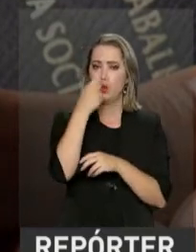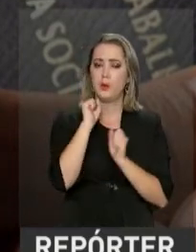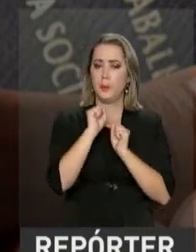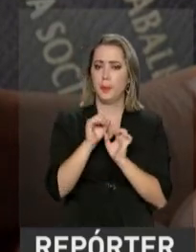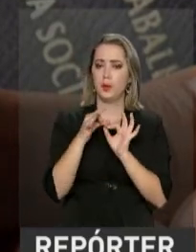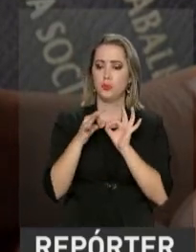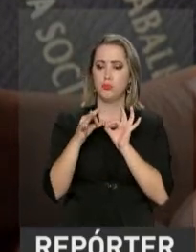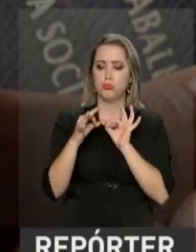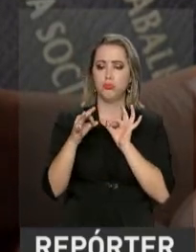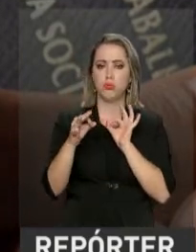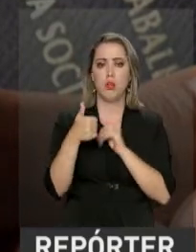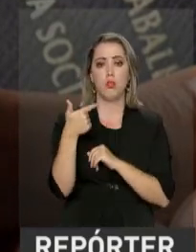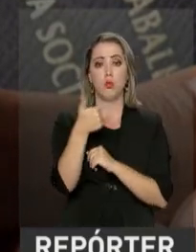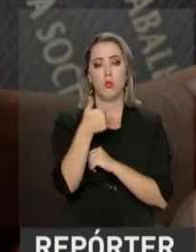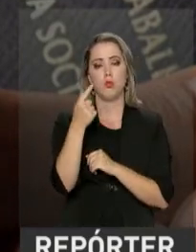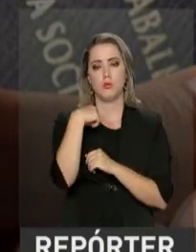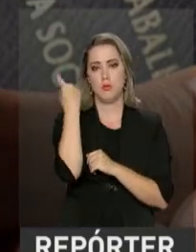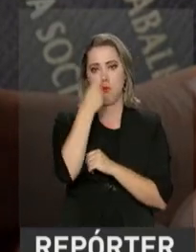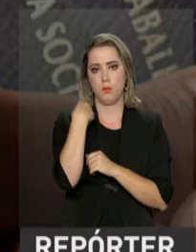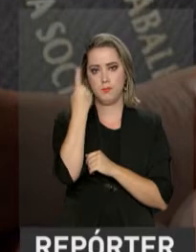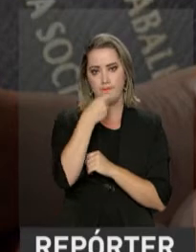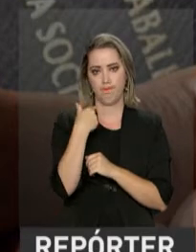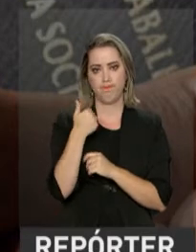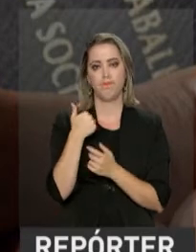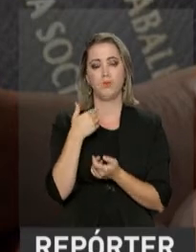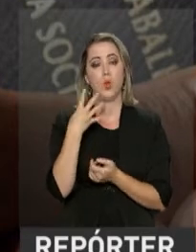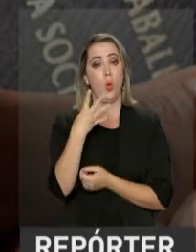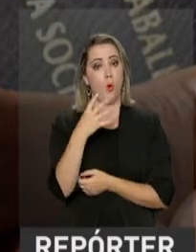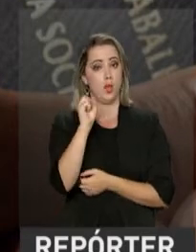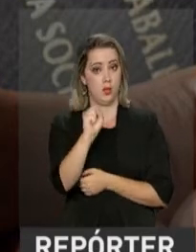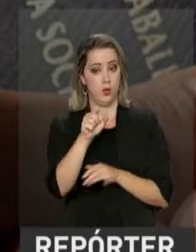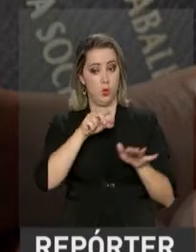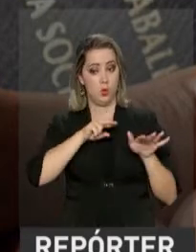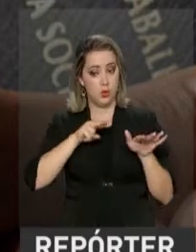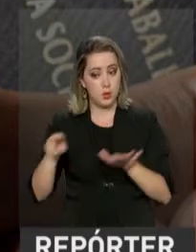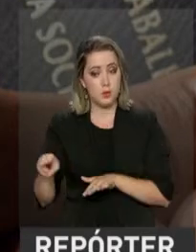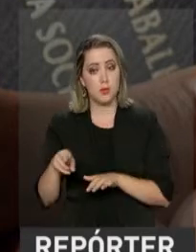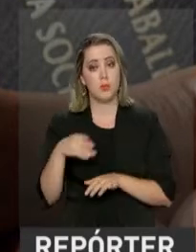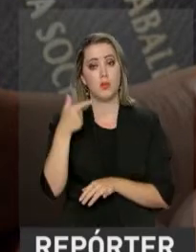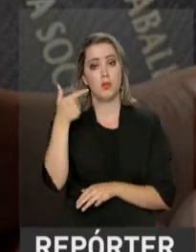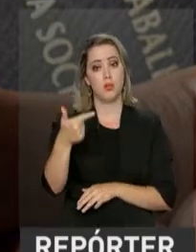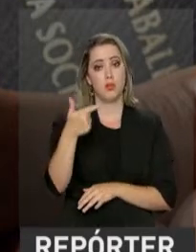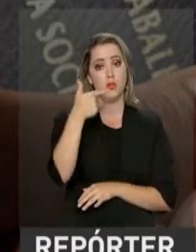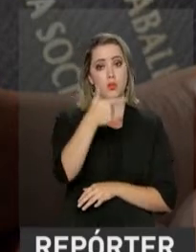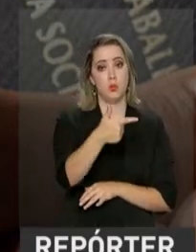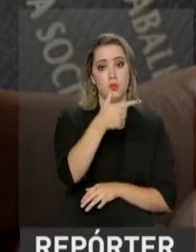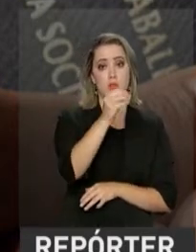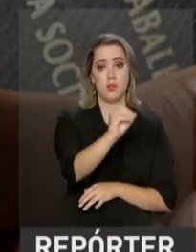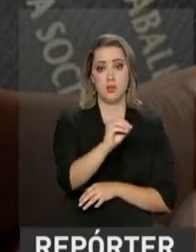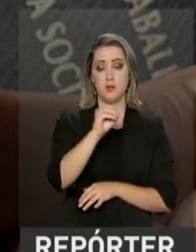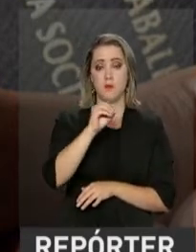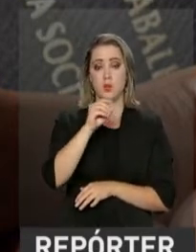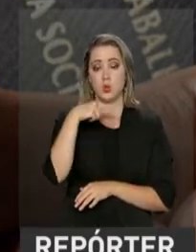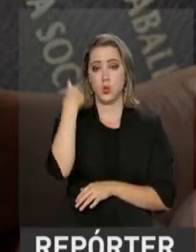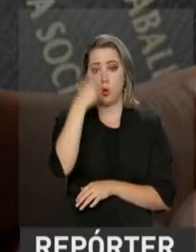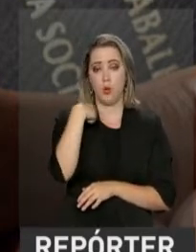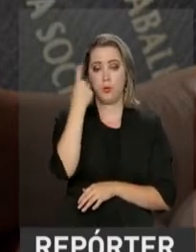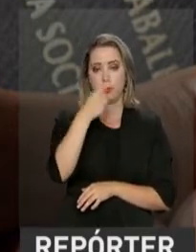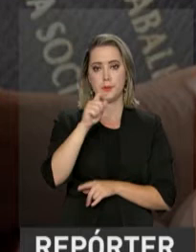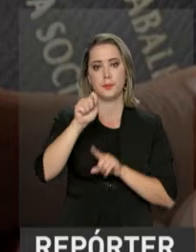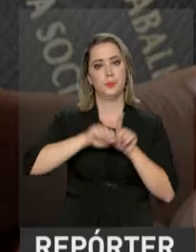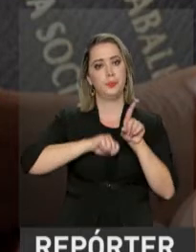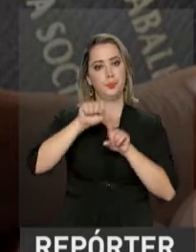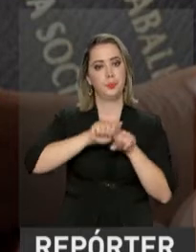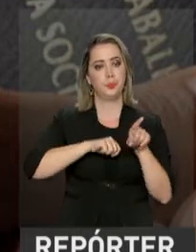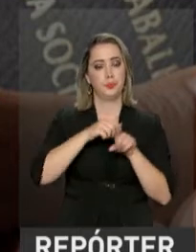estendida para 12 horas por dia 48 horas por semana 220 horas por mês os 30